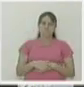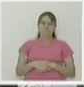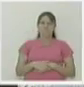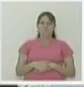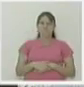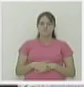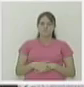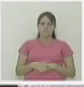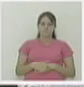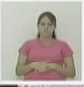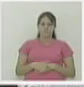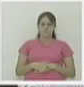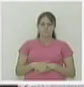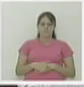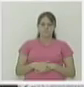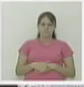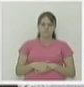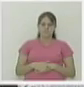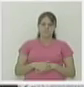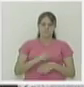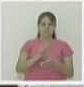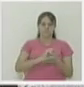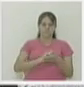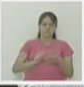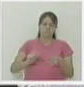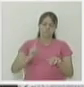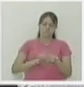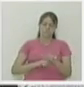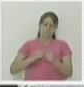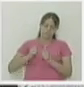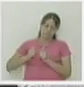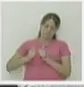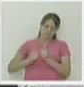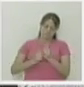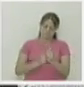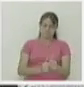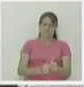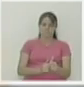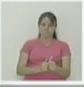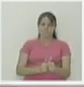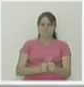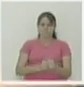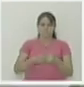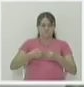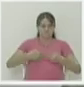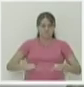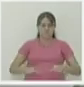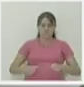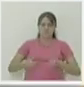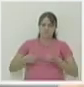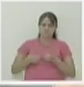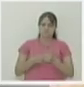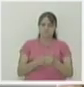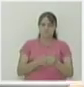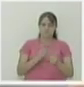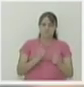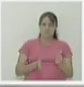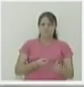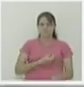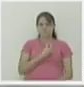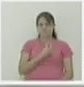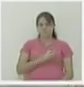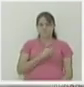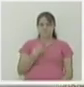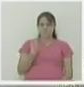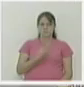escrita justamente durante a perseguição, a pior perseguição que eles tiveram. Nós